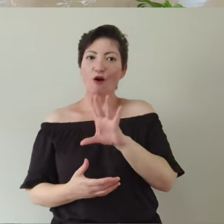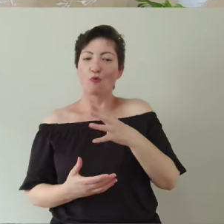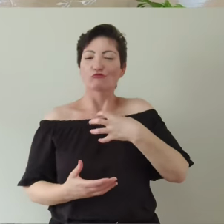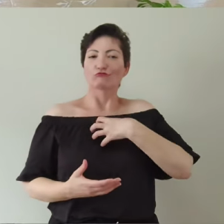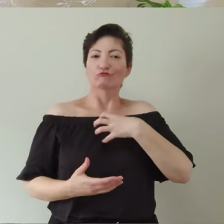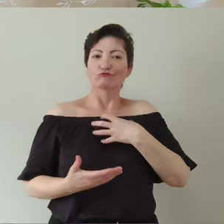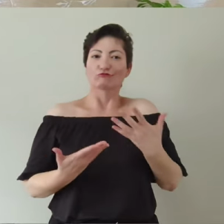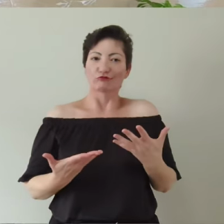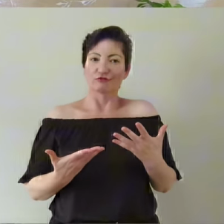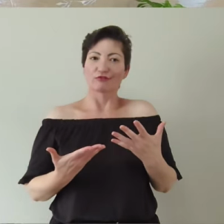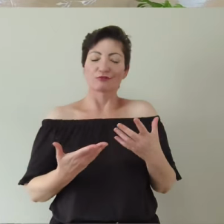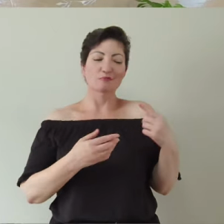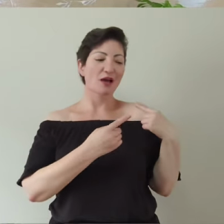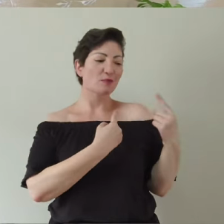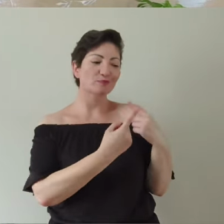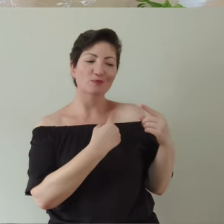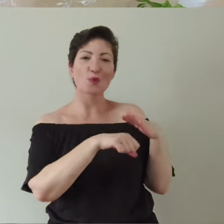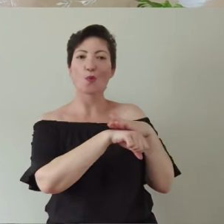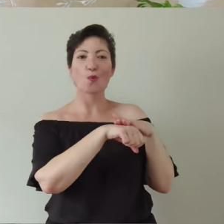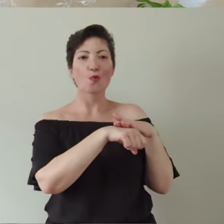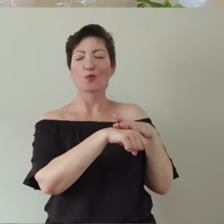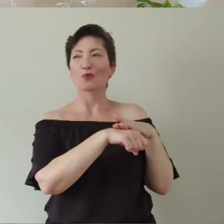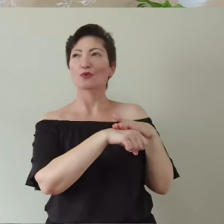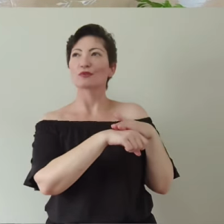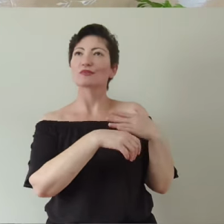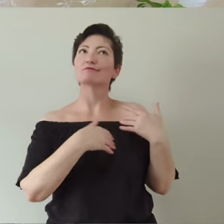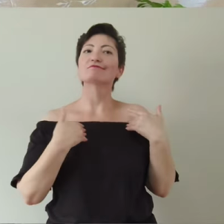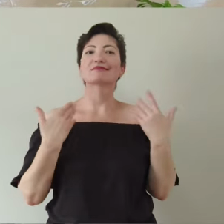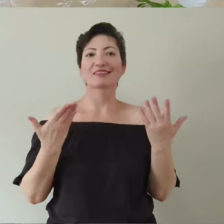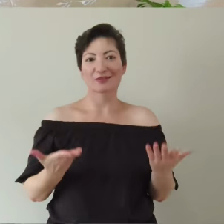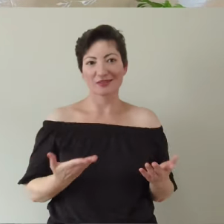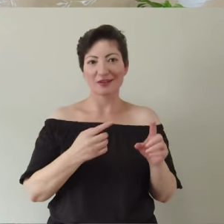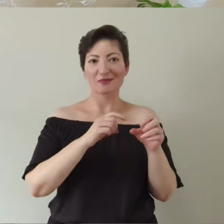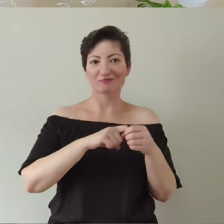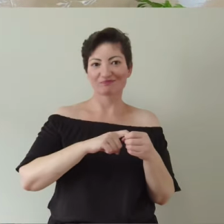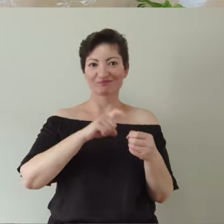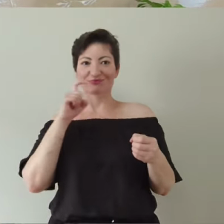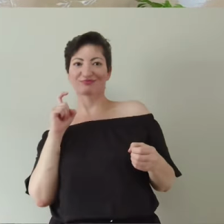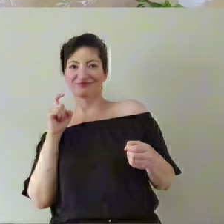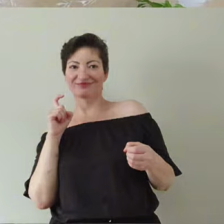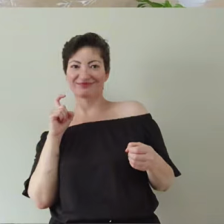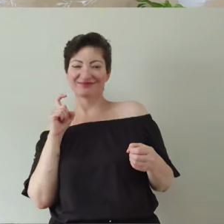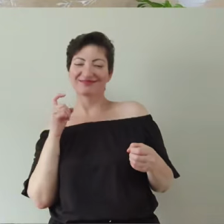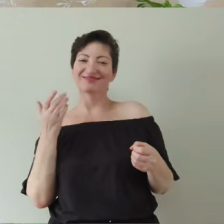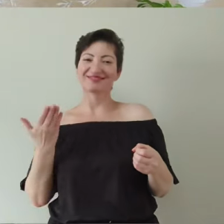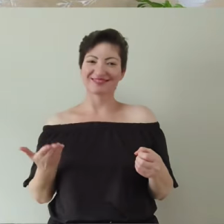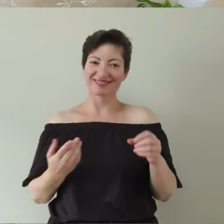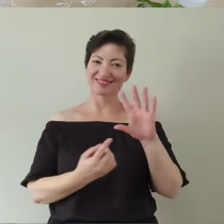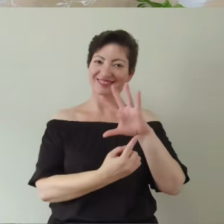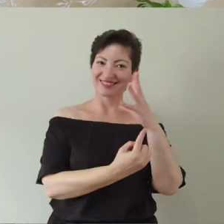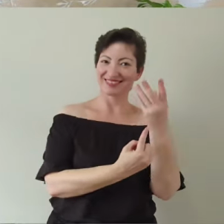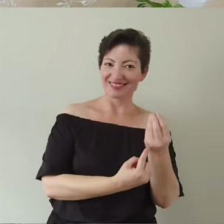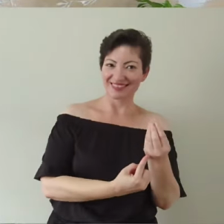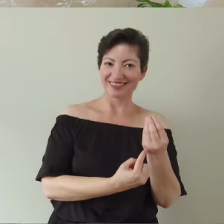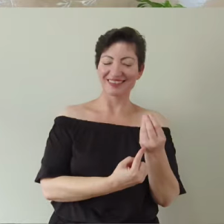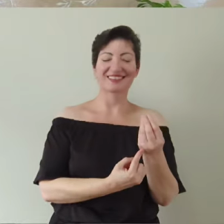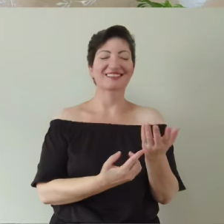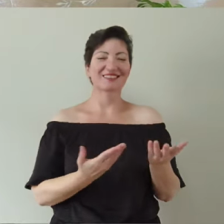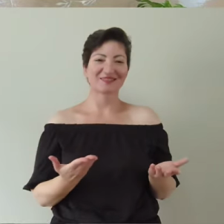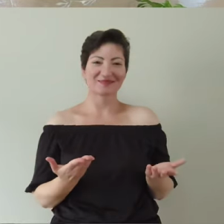jeito, mas sem conversar. Resultado, meu desligamento do Dia de Arte, saí